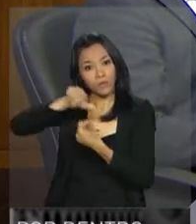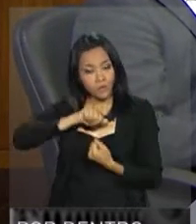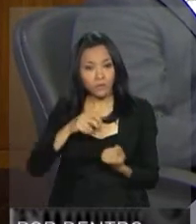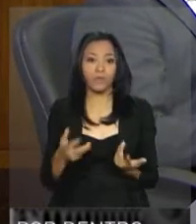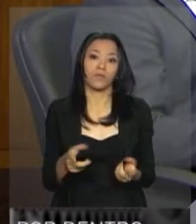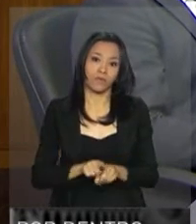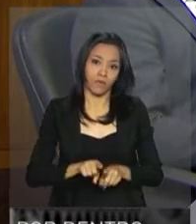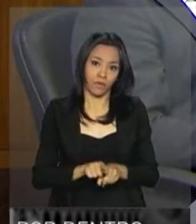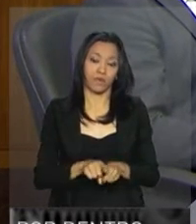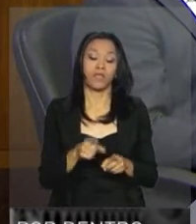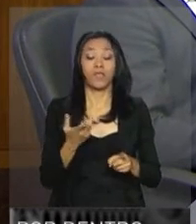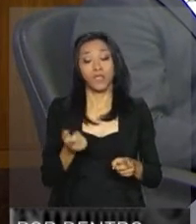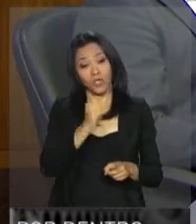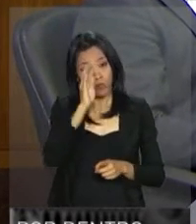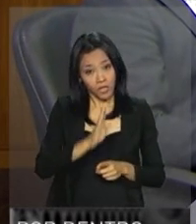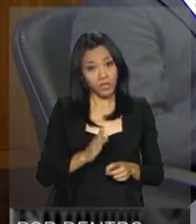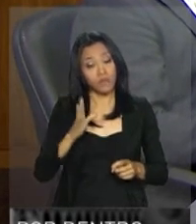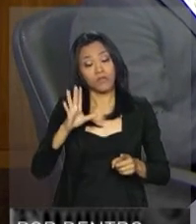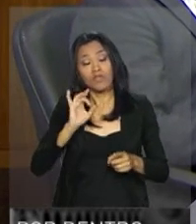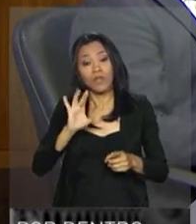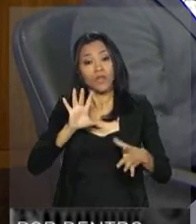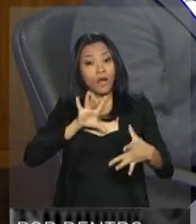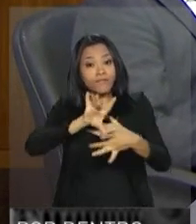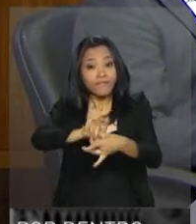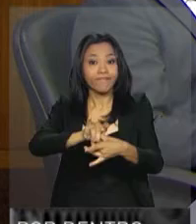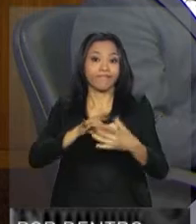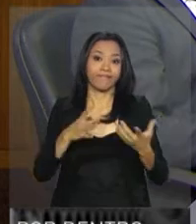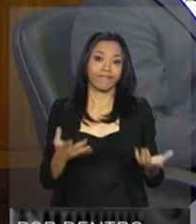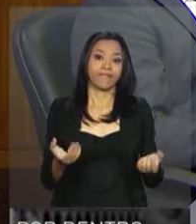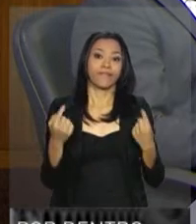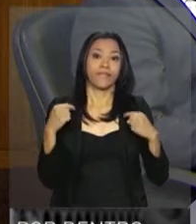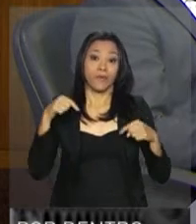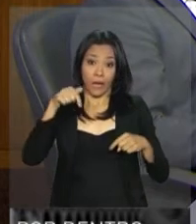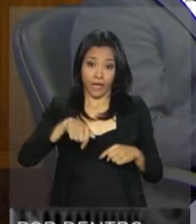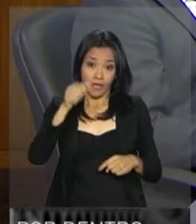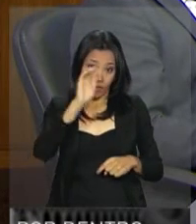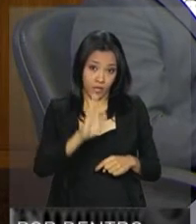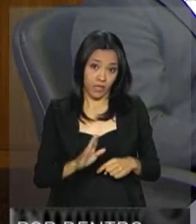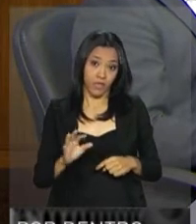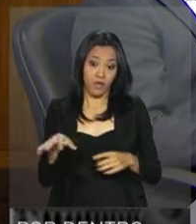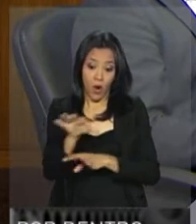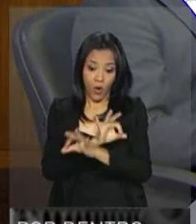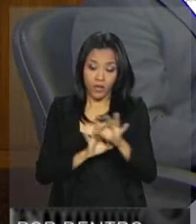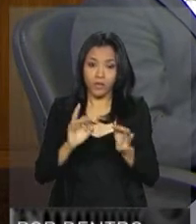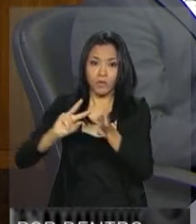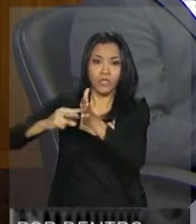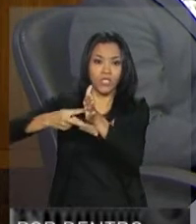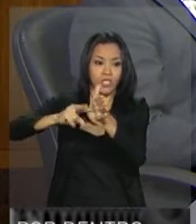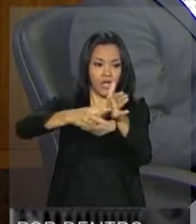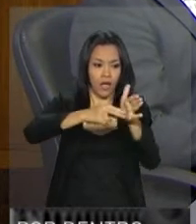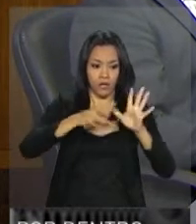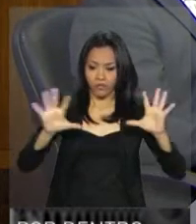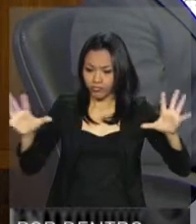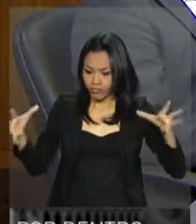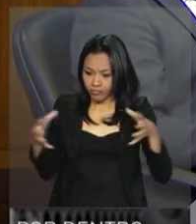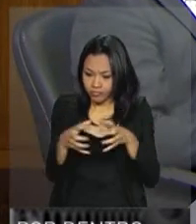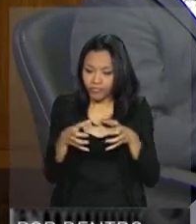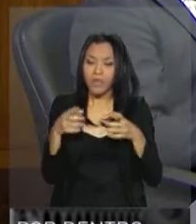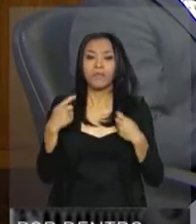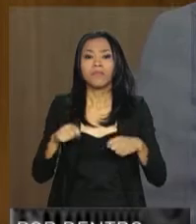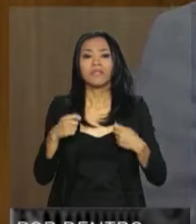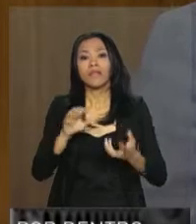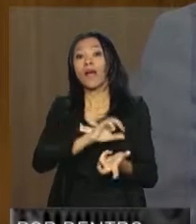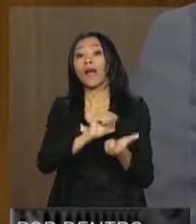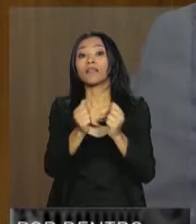dessa realidade ea organização sindical no brasil ela precisa adequar se a um